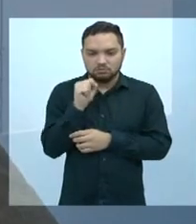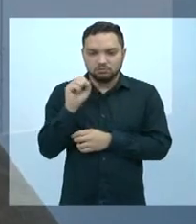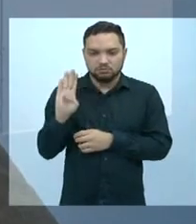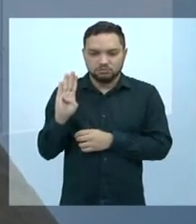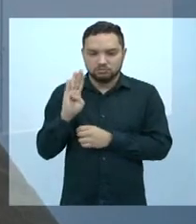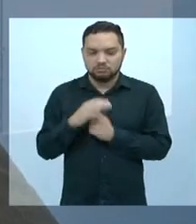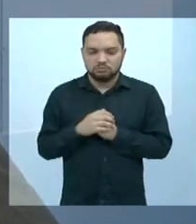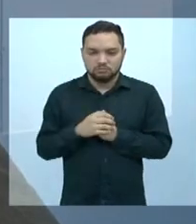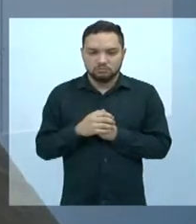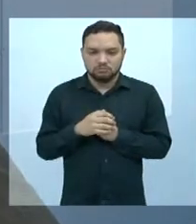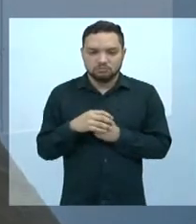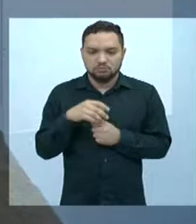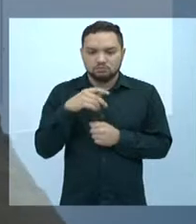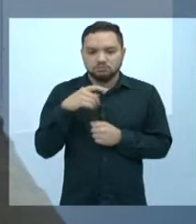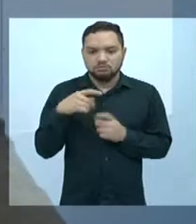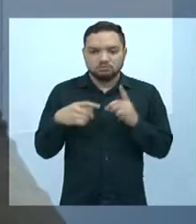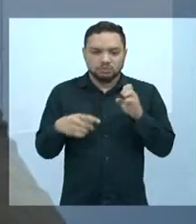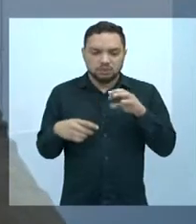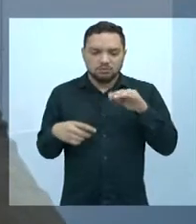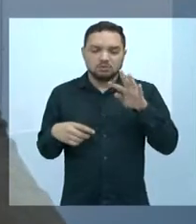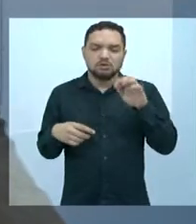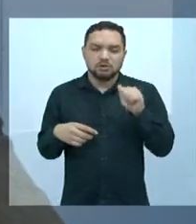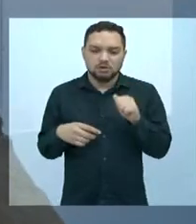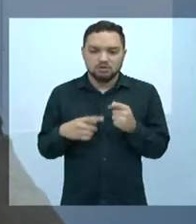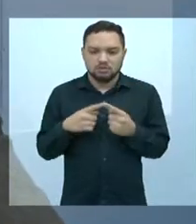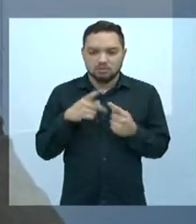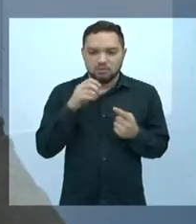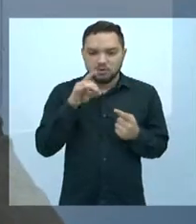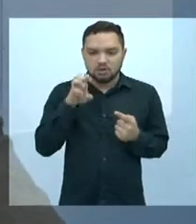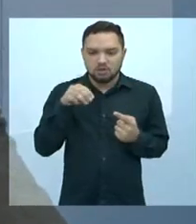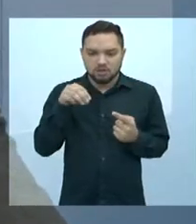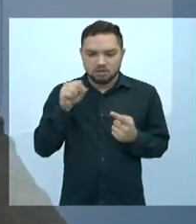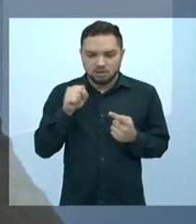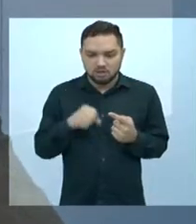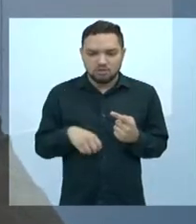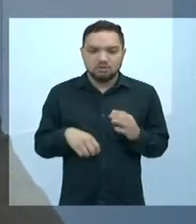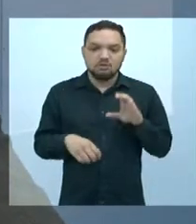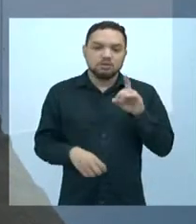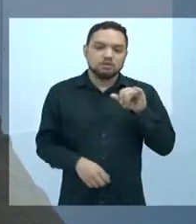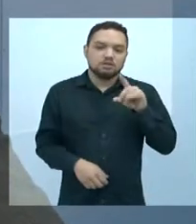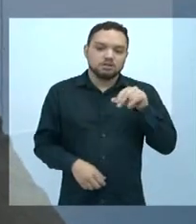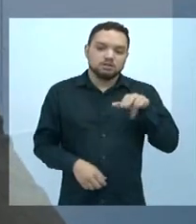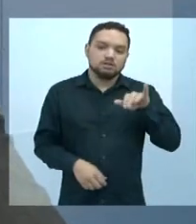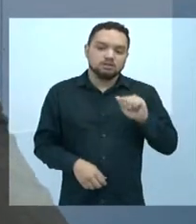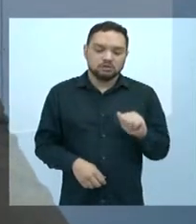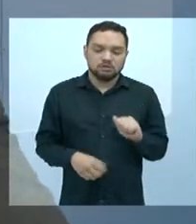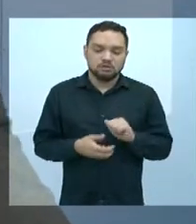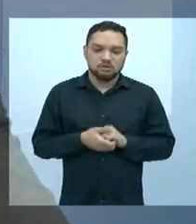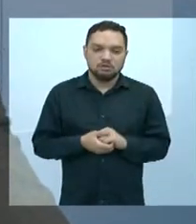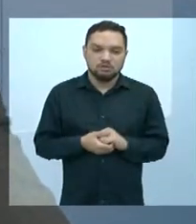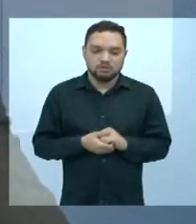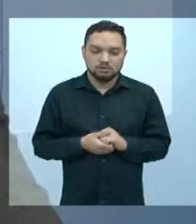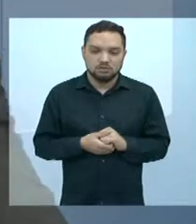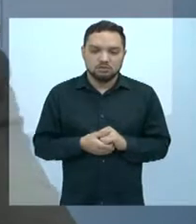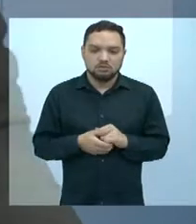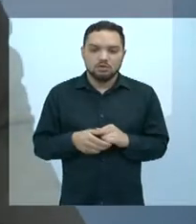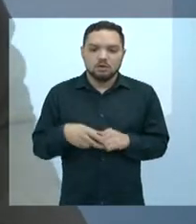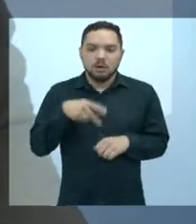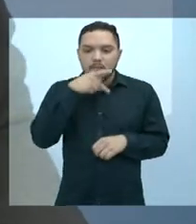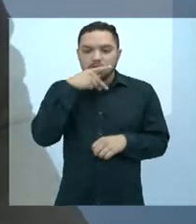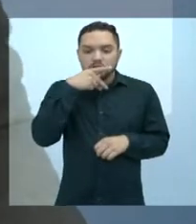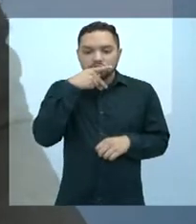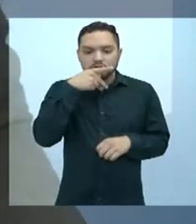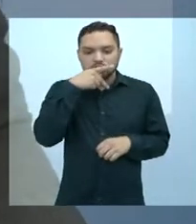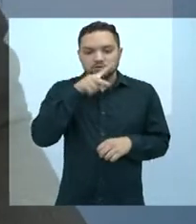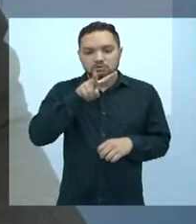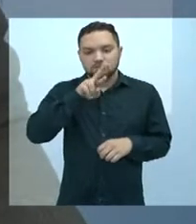membros do Partido Democrático Trabalhista, Podemos, a Cidadania, que não fazem parte, Partido Verde, que não fazem parte